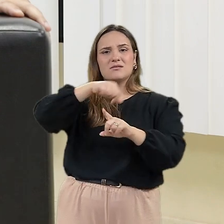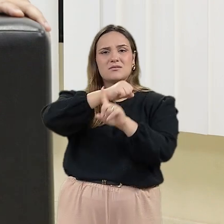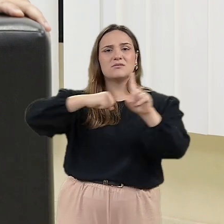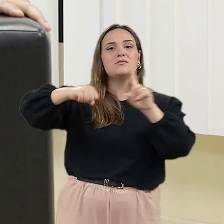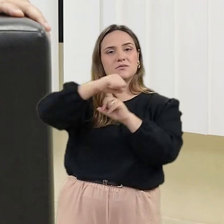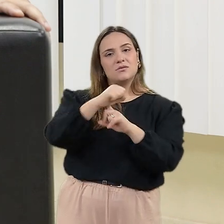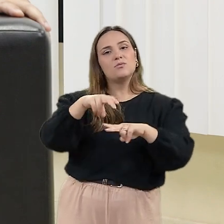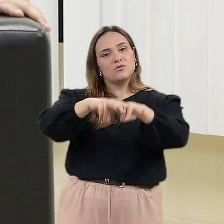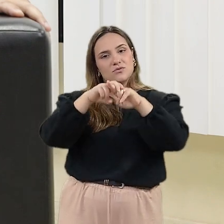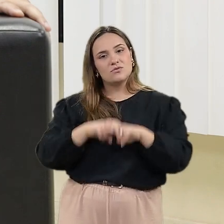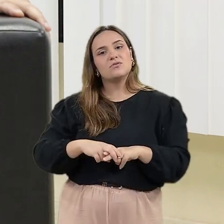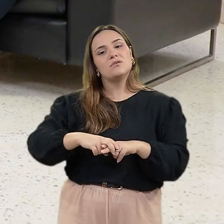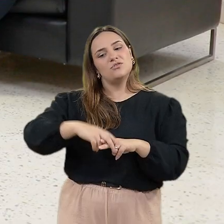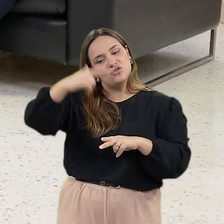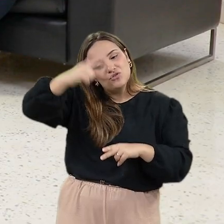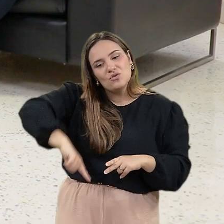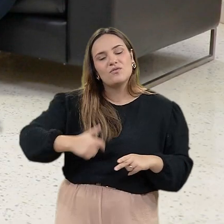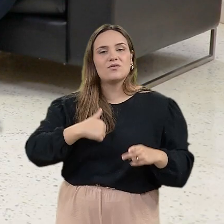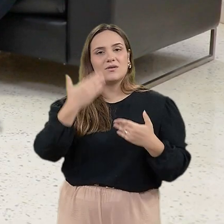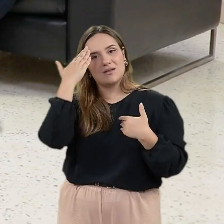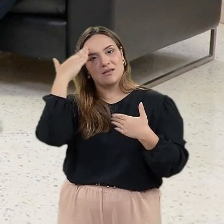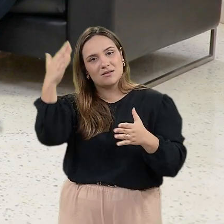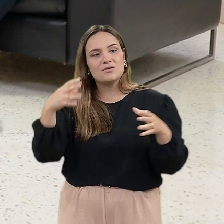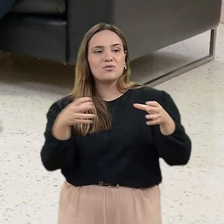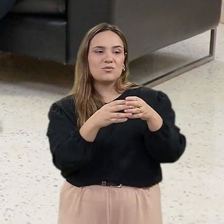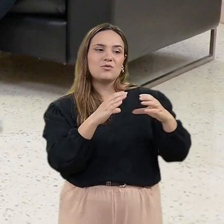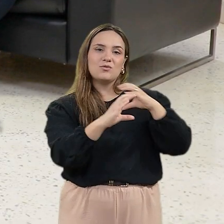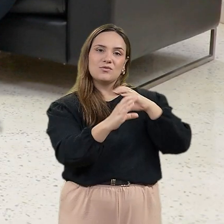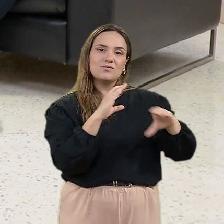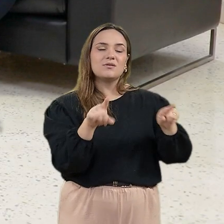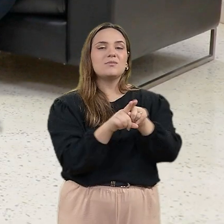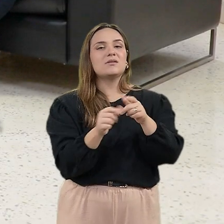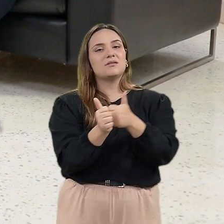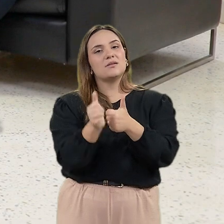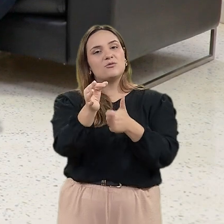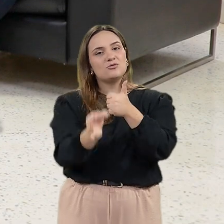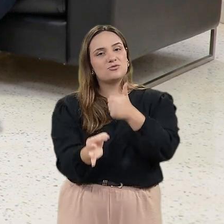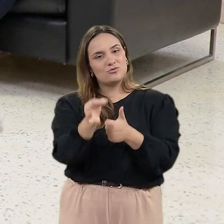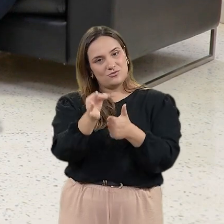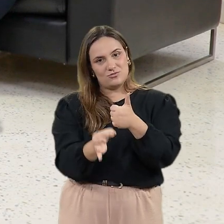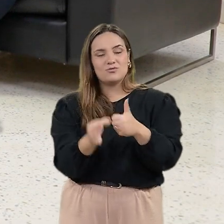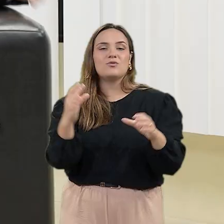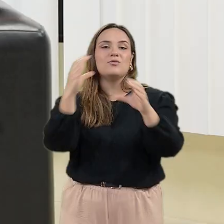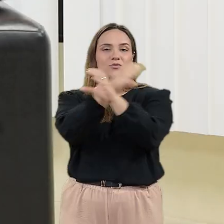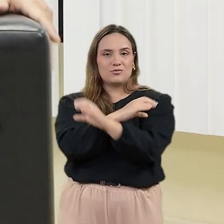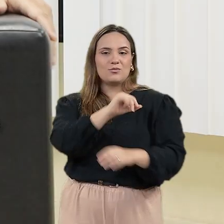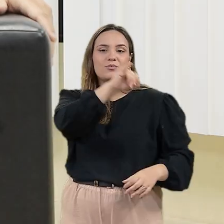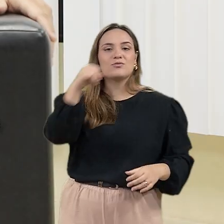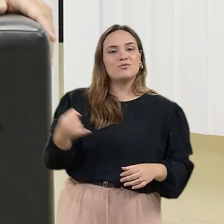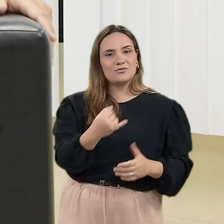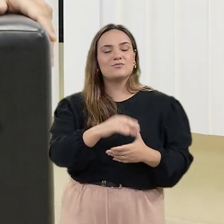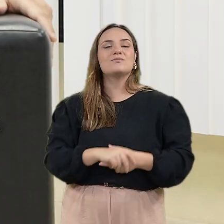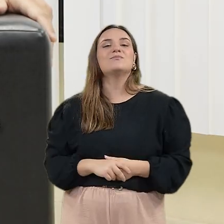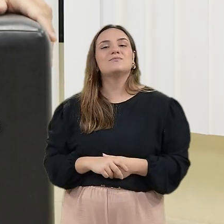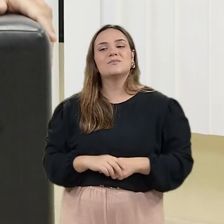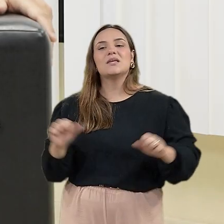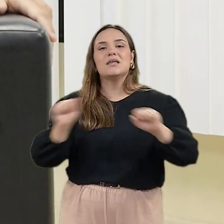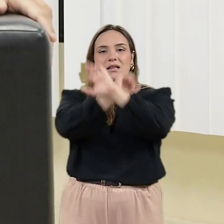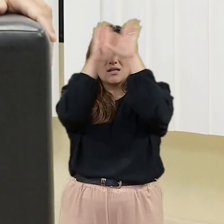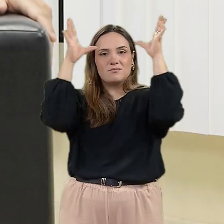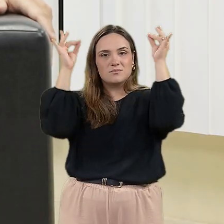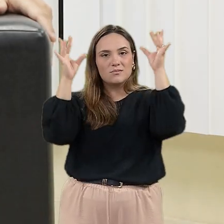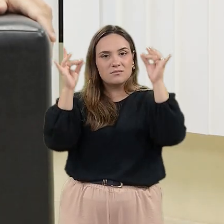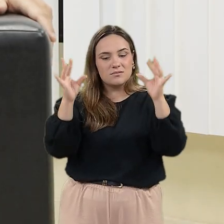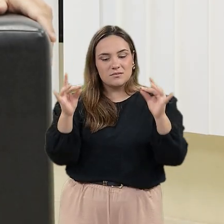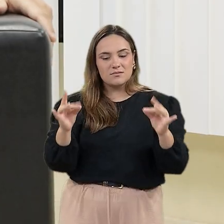nossa sociedade brasileira, e mais uma vez eu agradeço ali ao setor de comunicação, ao Tribunal de Justiça como um todo, por essa oportunidade